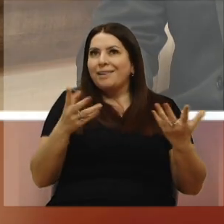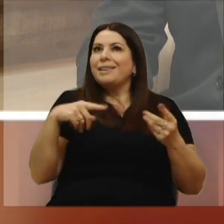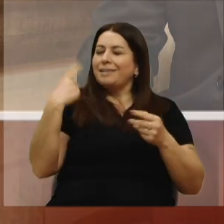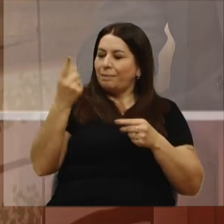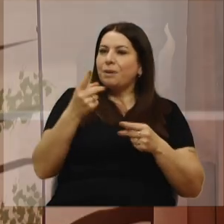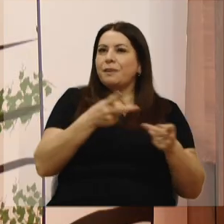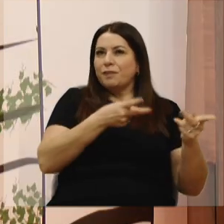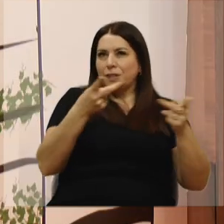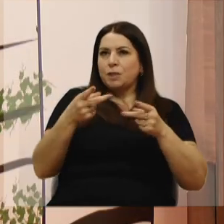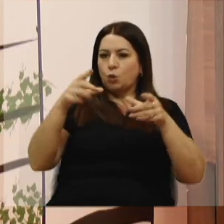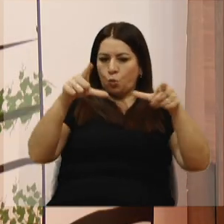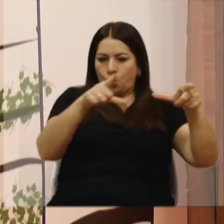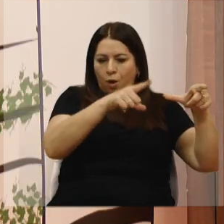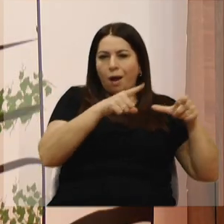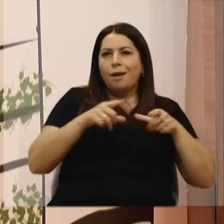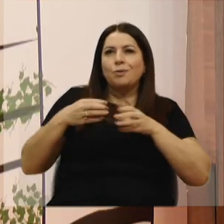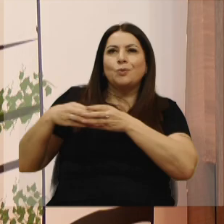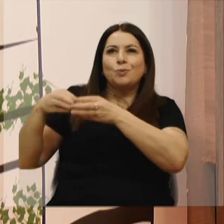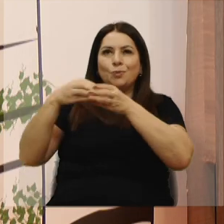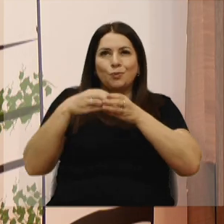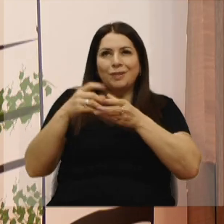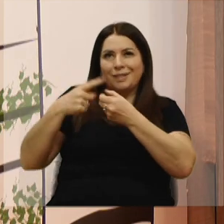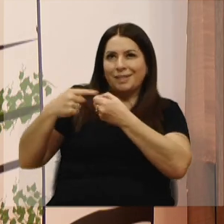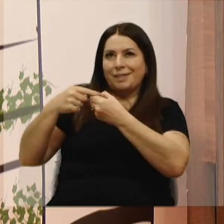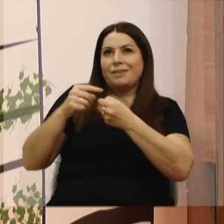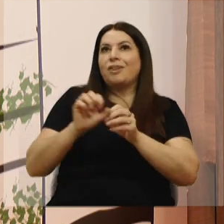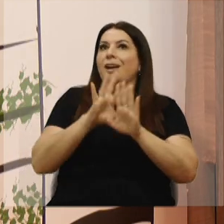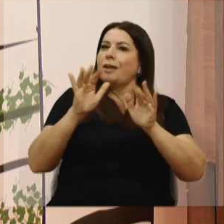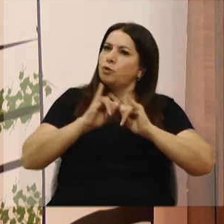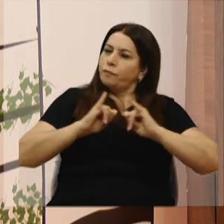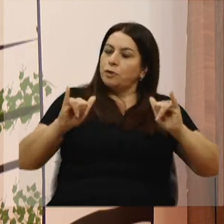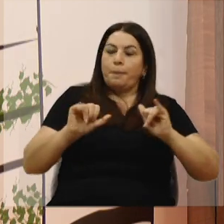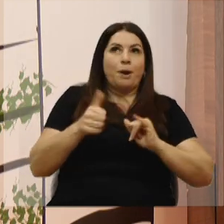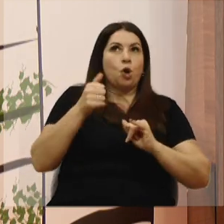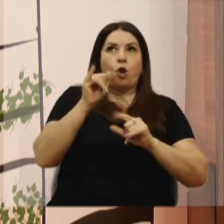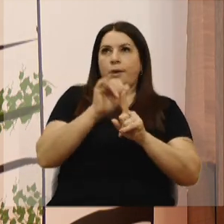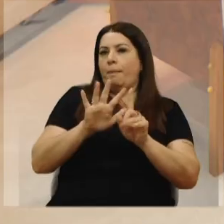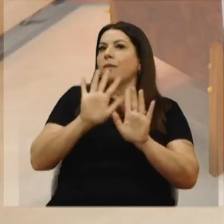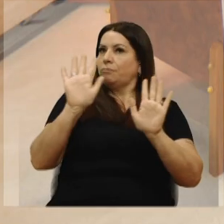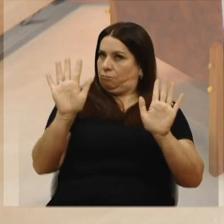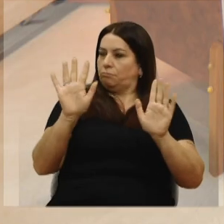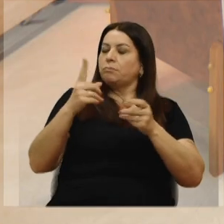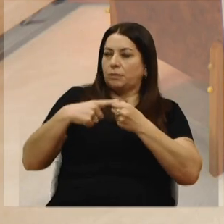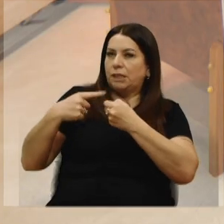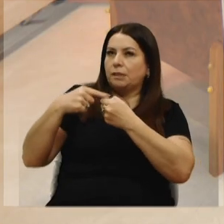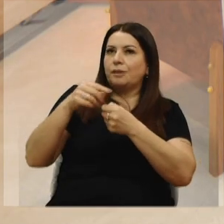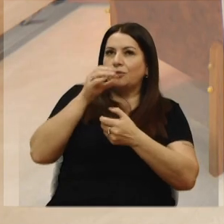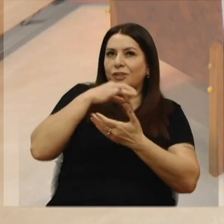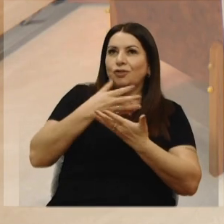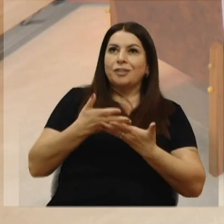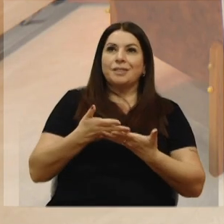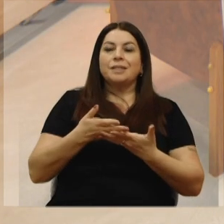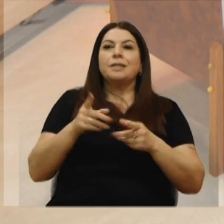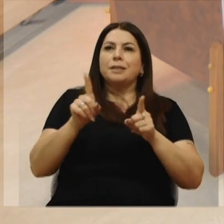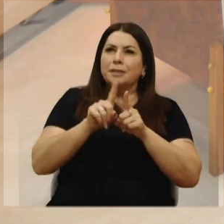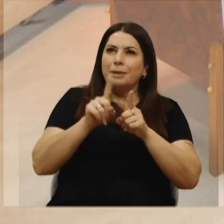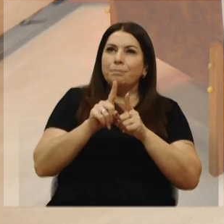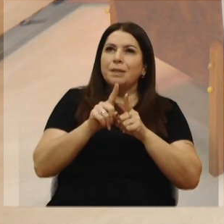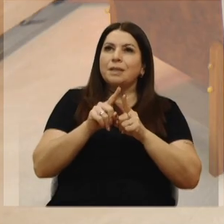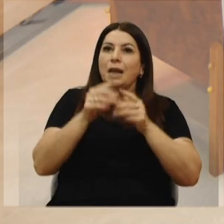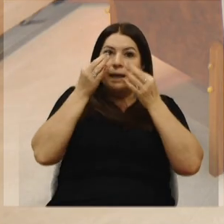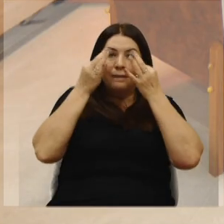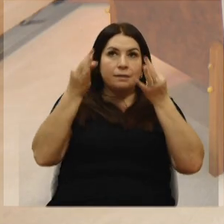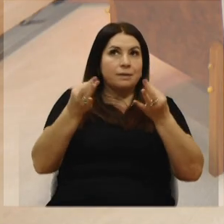Eles visitam vários pontos turísticos da cidade, claro que divulgando a melhor imagem da cidade de Caxias do Sul. Então